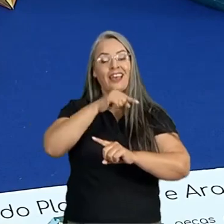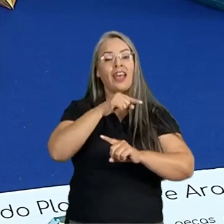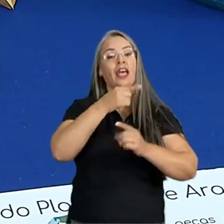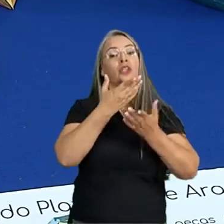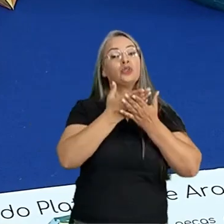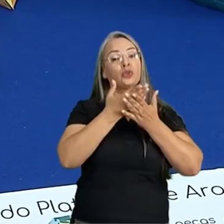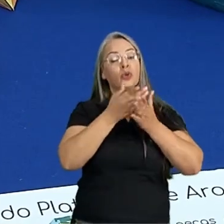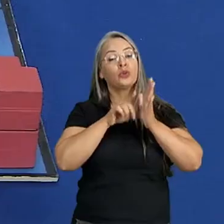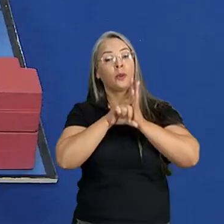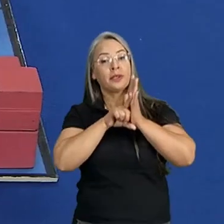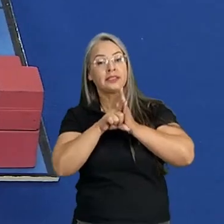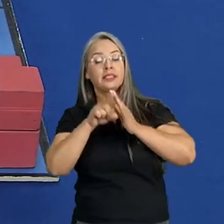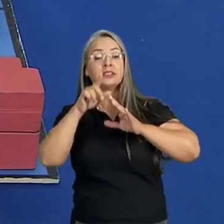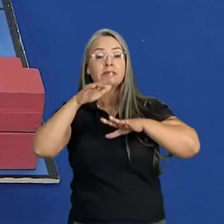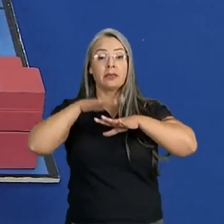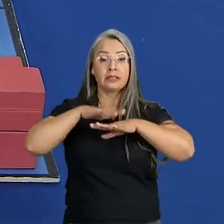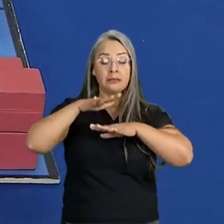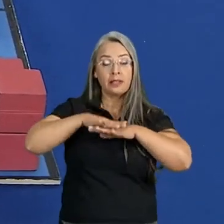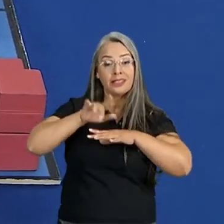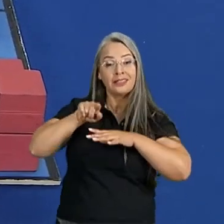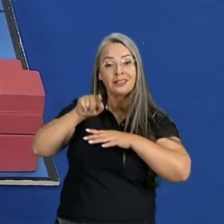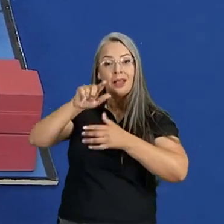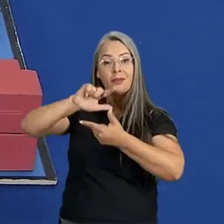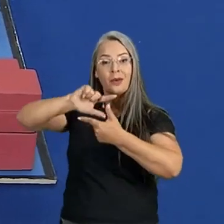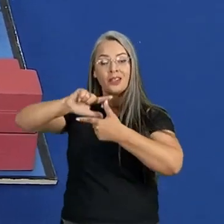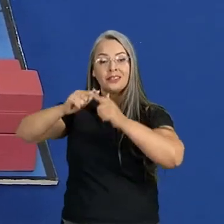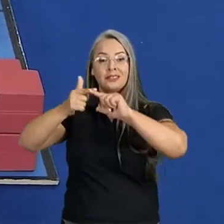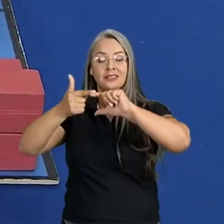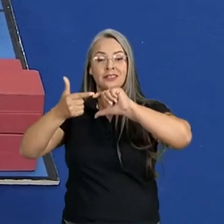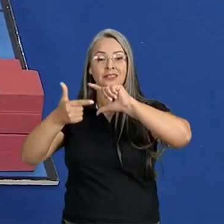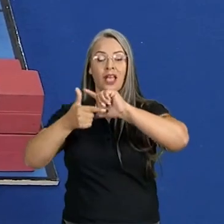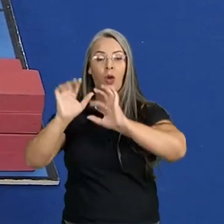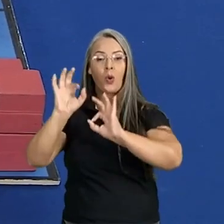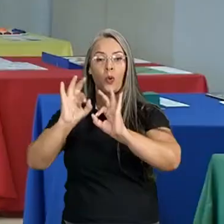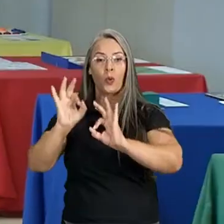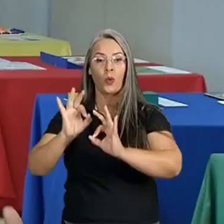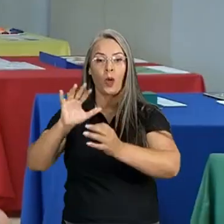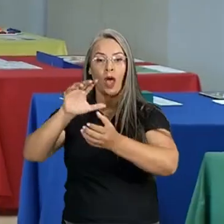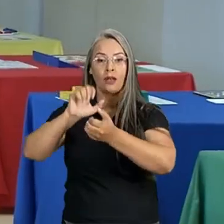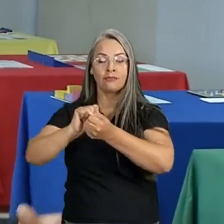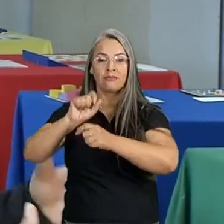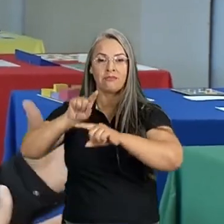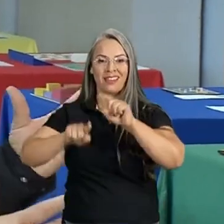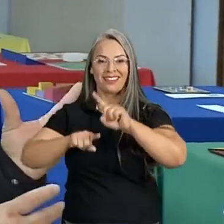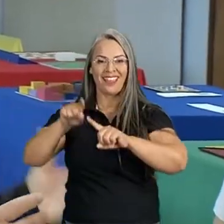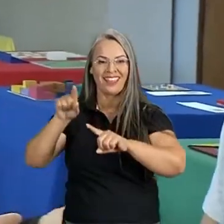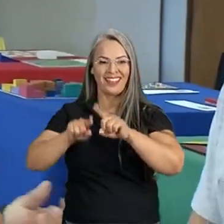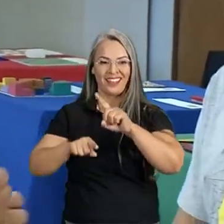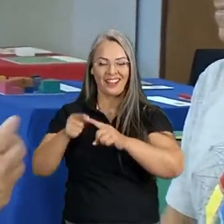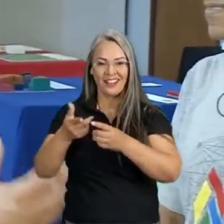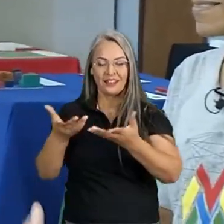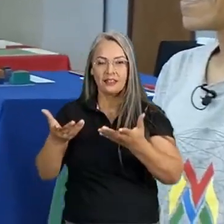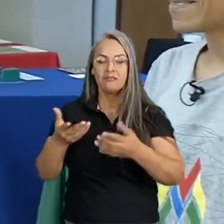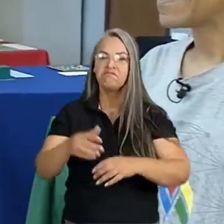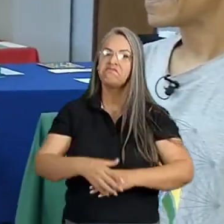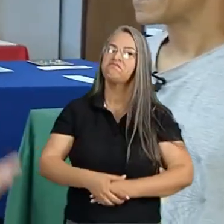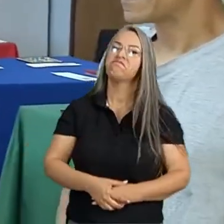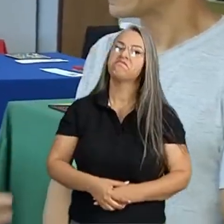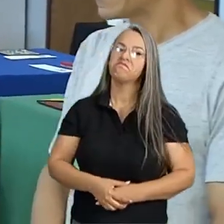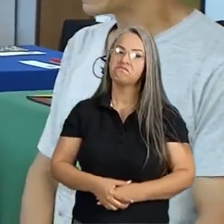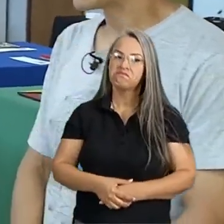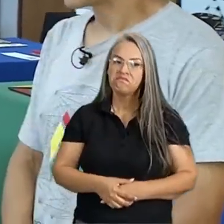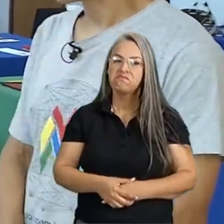transformar a matemática que é uma intestino concreto professor que legal poder errar acertar